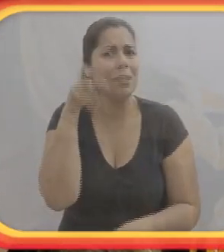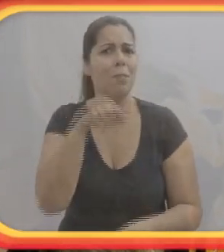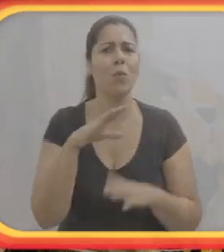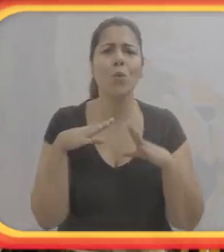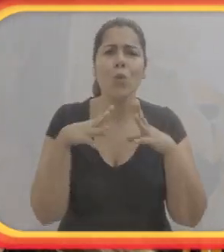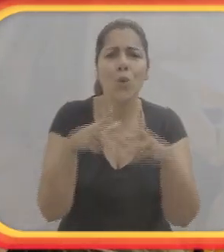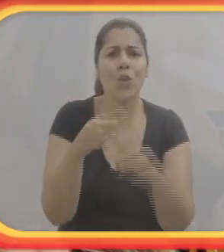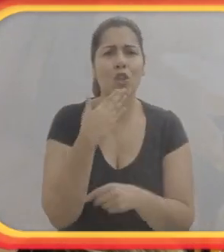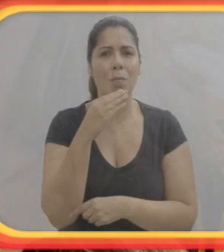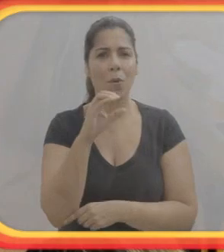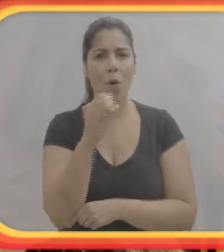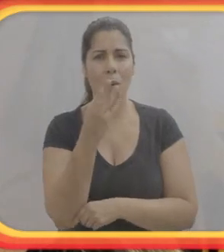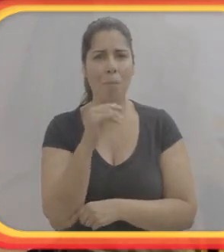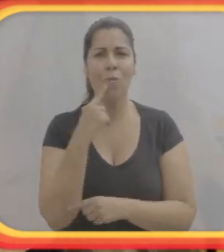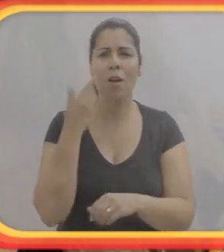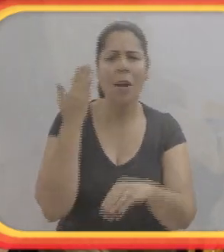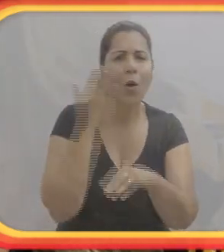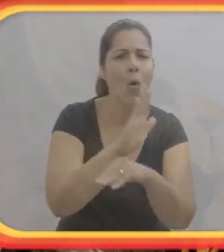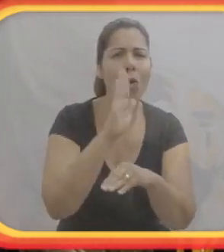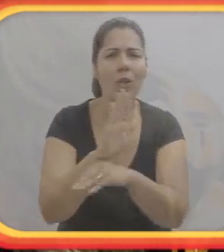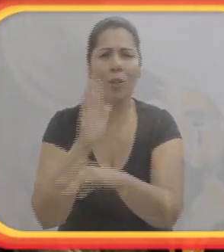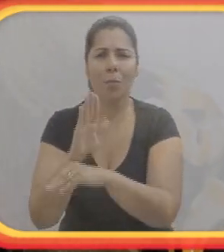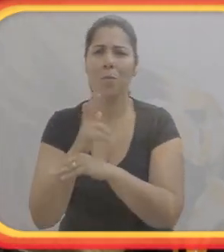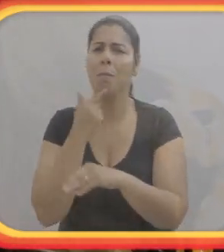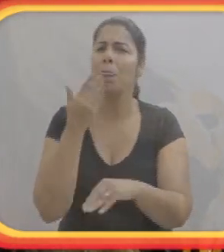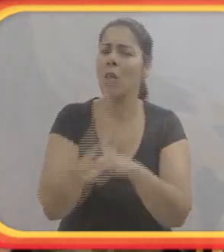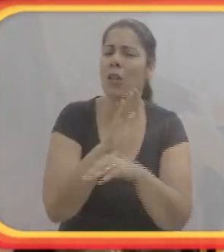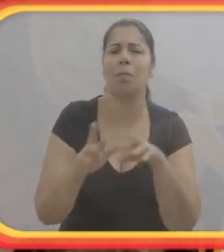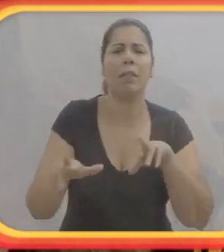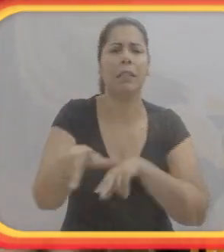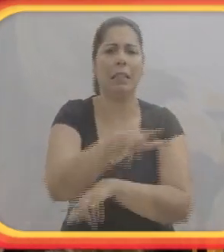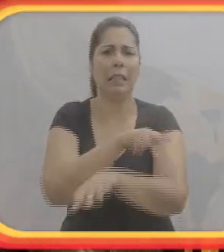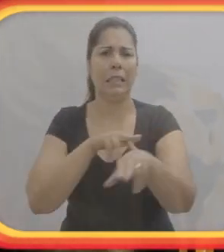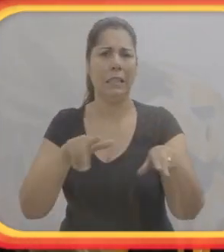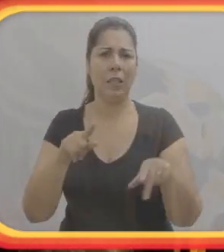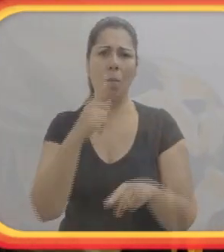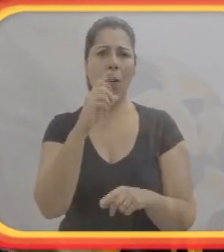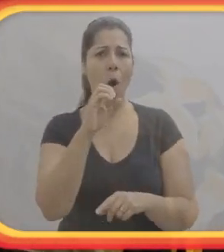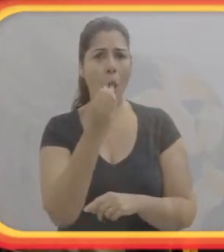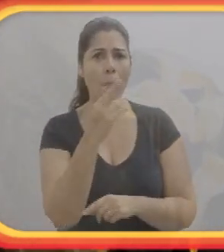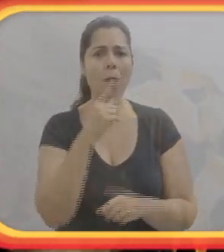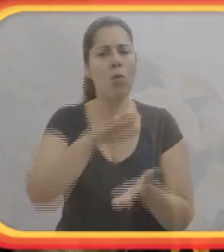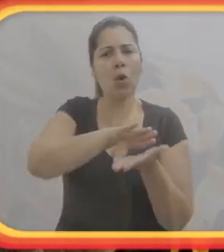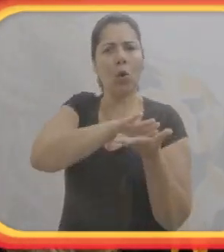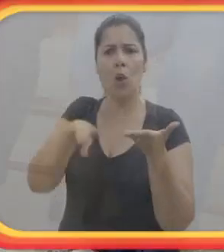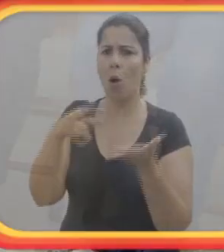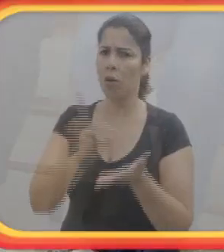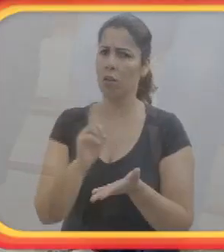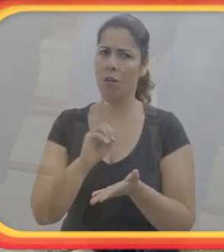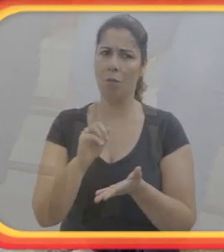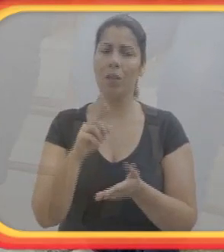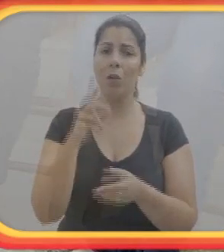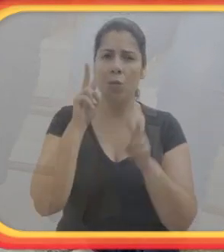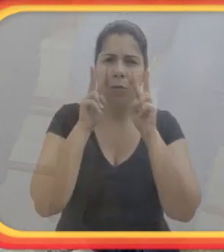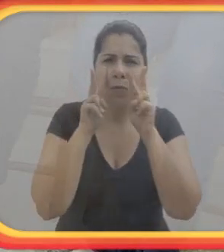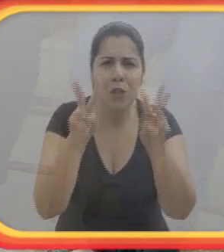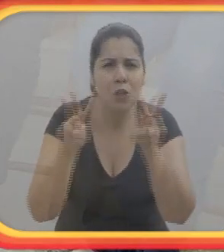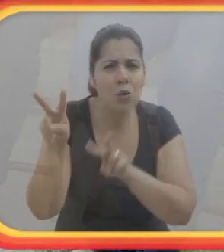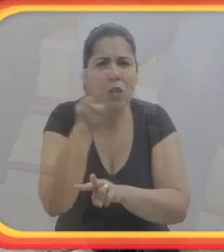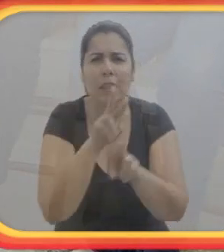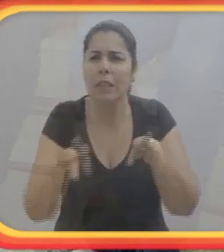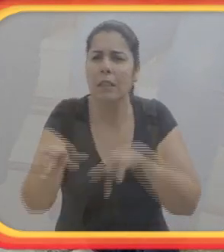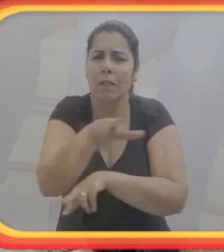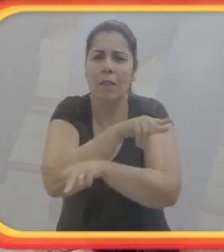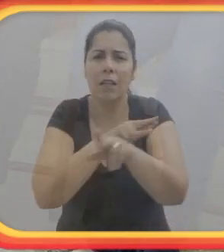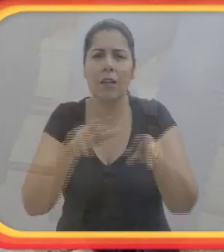sociedade. Não que, de forma alguma, livros técnicos não possam. Claro, tem que existir, é fundamental. Todo tipo de